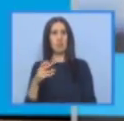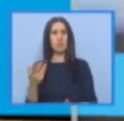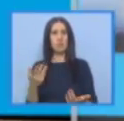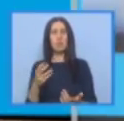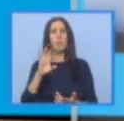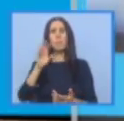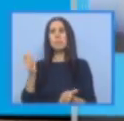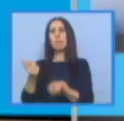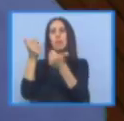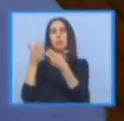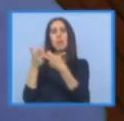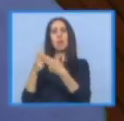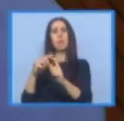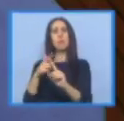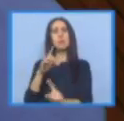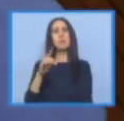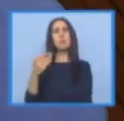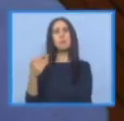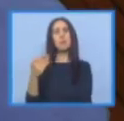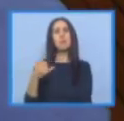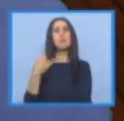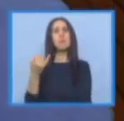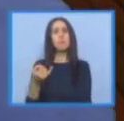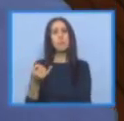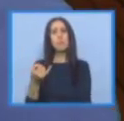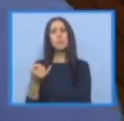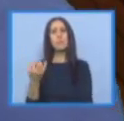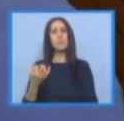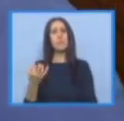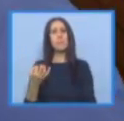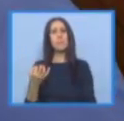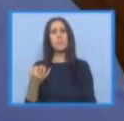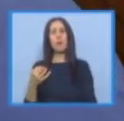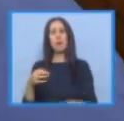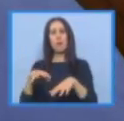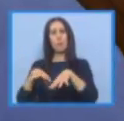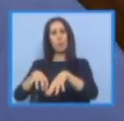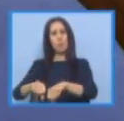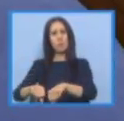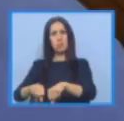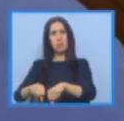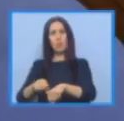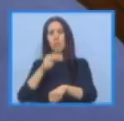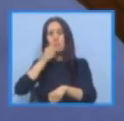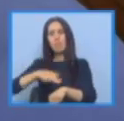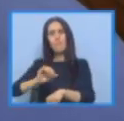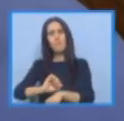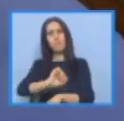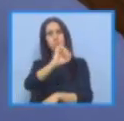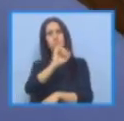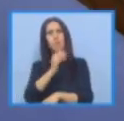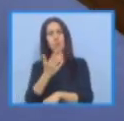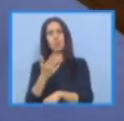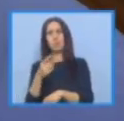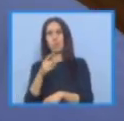sai vitorioso de uma guerra em 67, mas que depois cria uma colonização nos territórios tomados